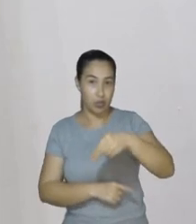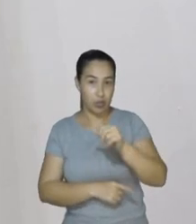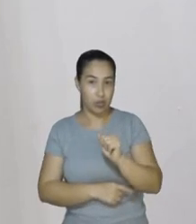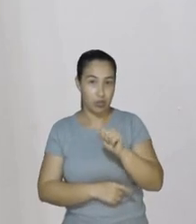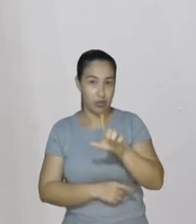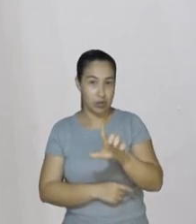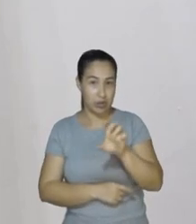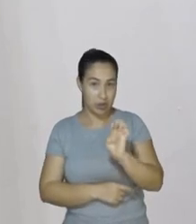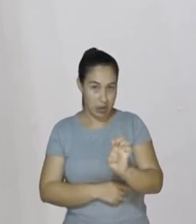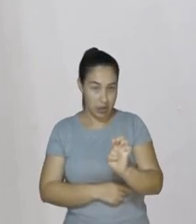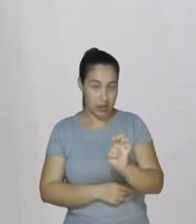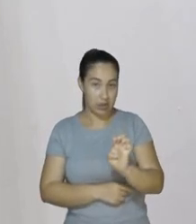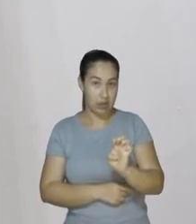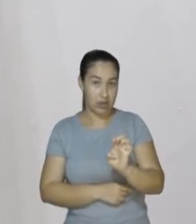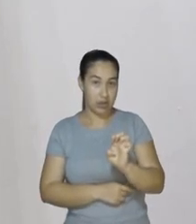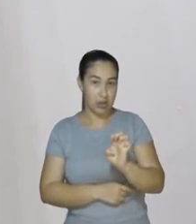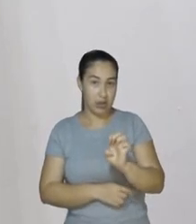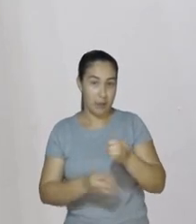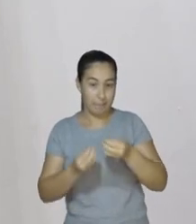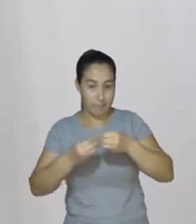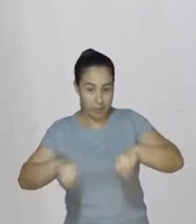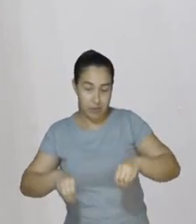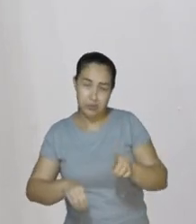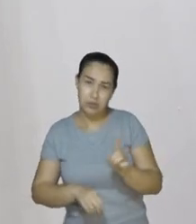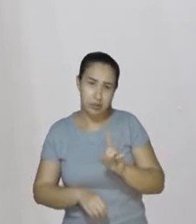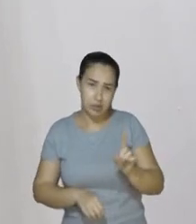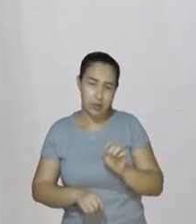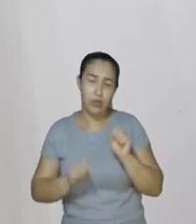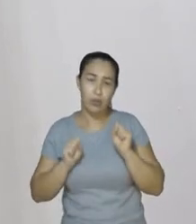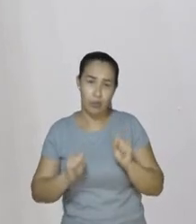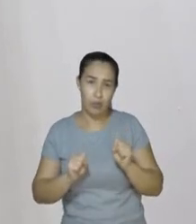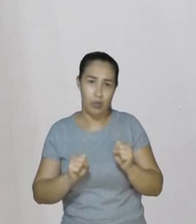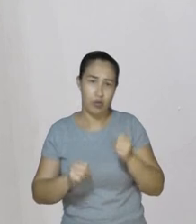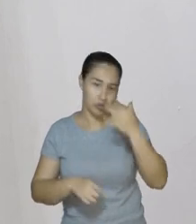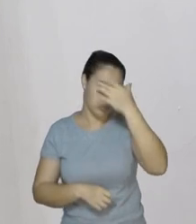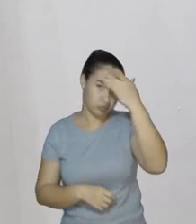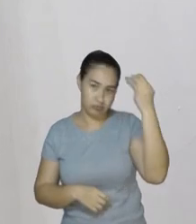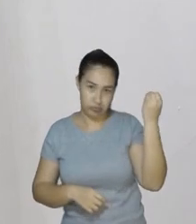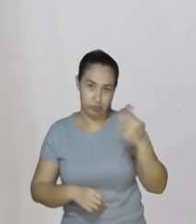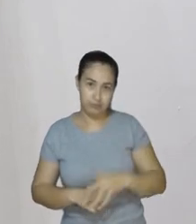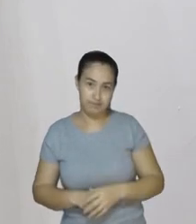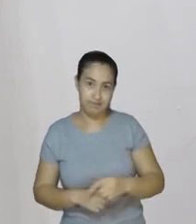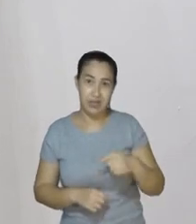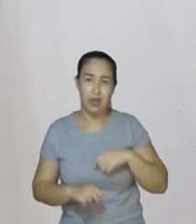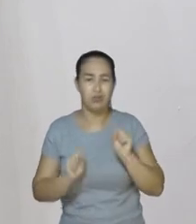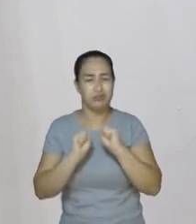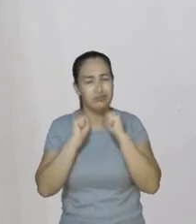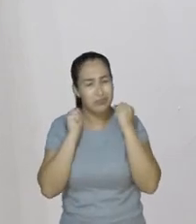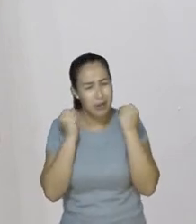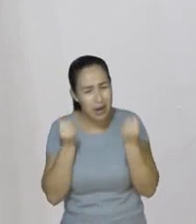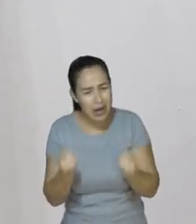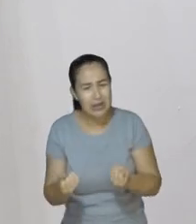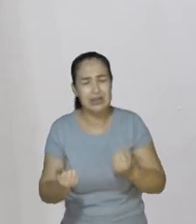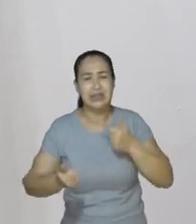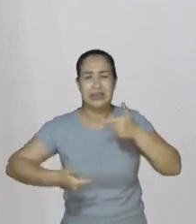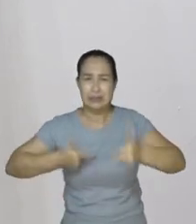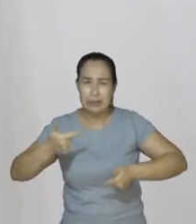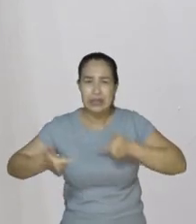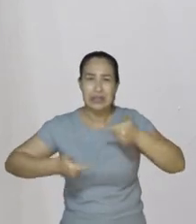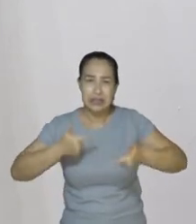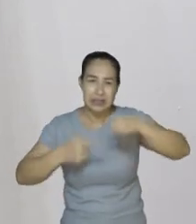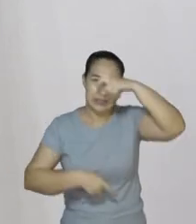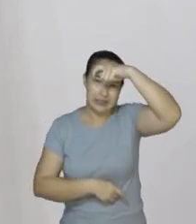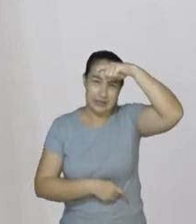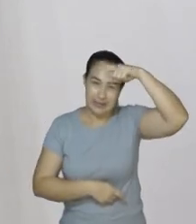são abonadas. Ou seja, imagina o quanto que eu dediquei, né, para esse serviço. E